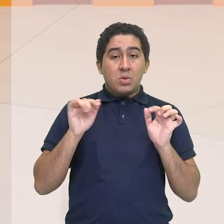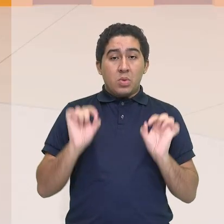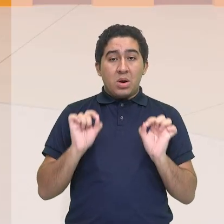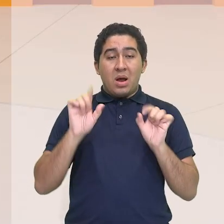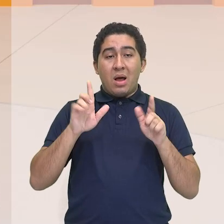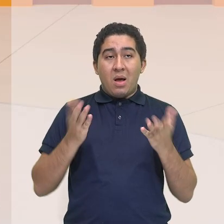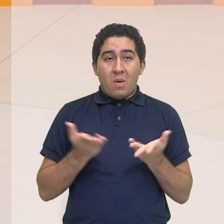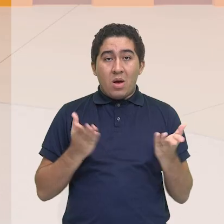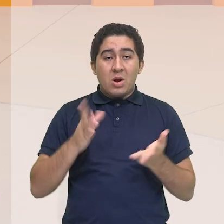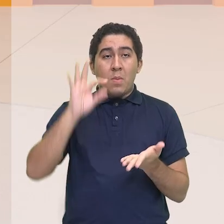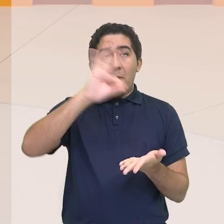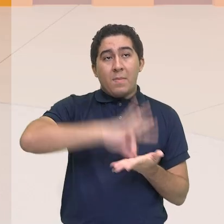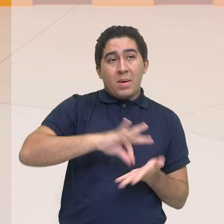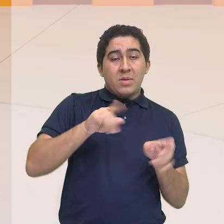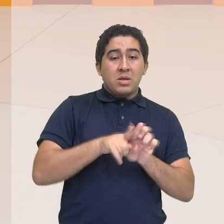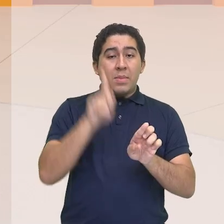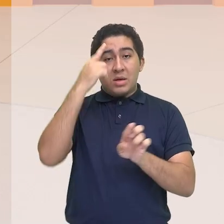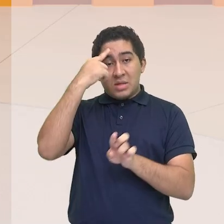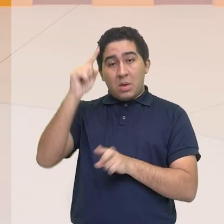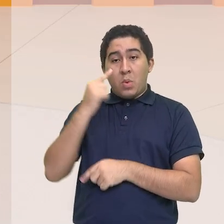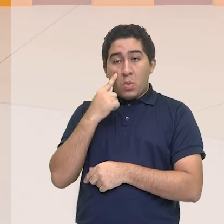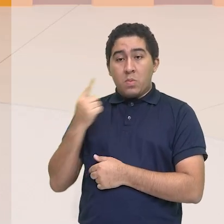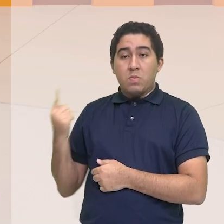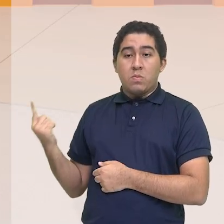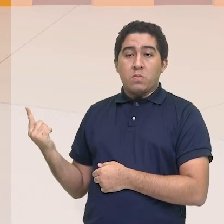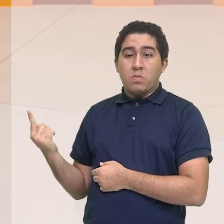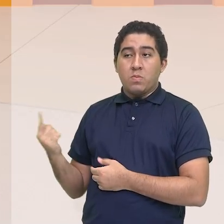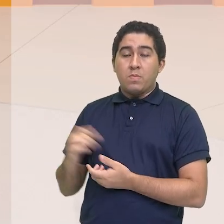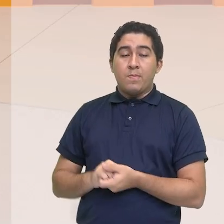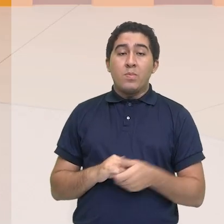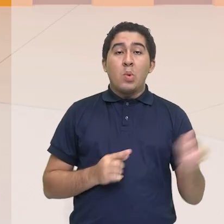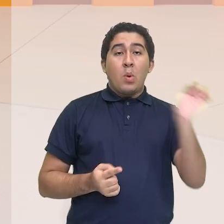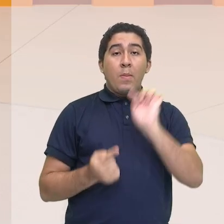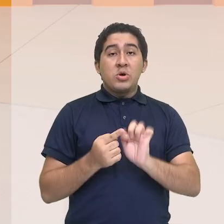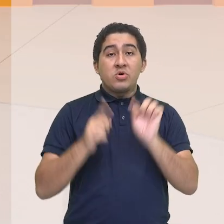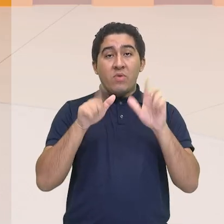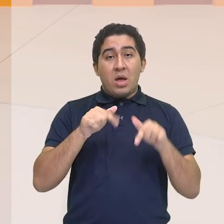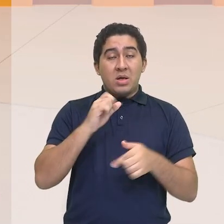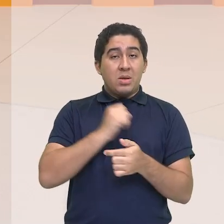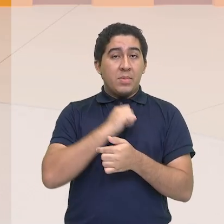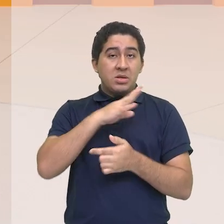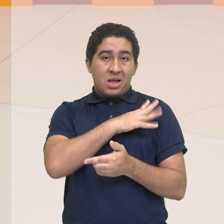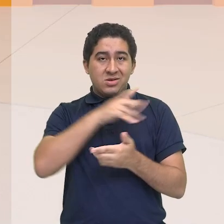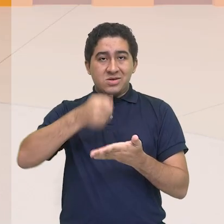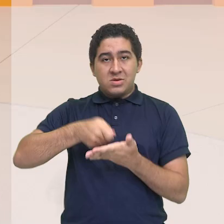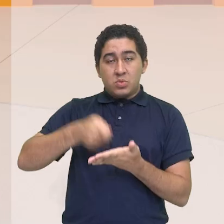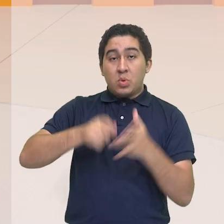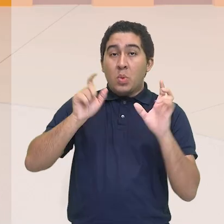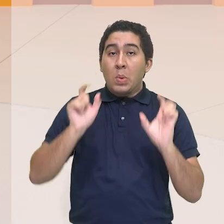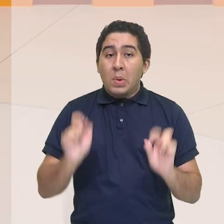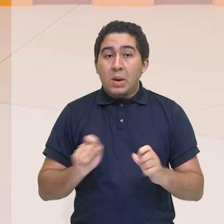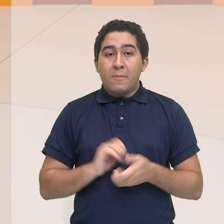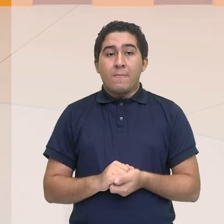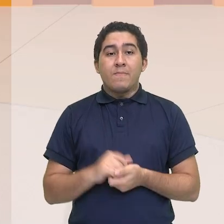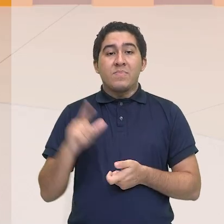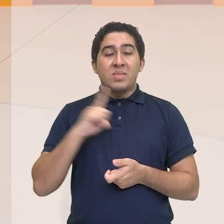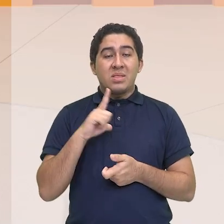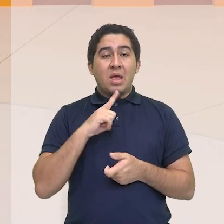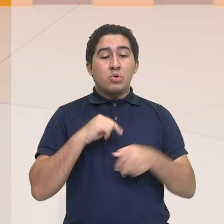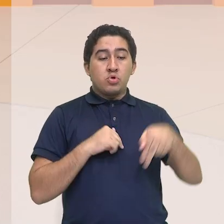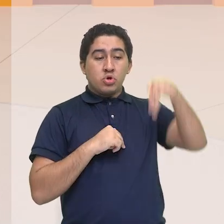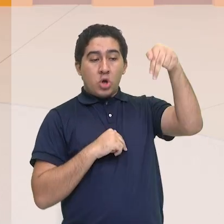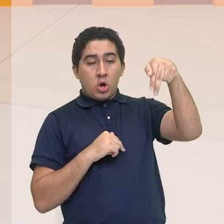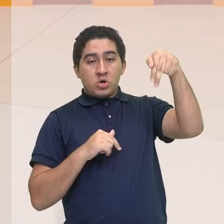nosso mapa e com essa ideia de que o objetivo da ditadura militar, dos grandes projetos, era basicamente integrar a